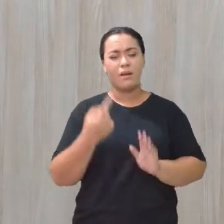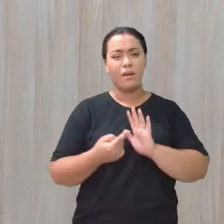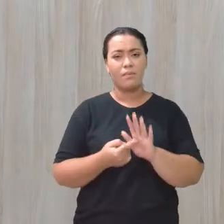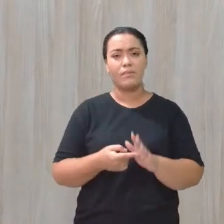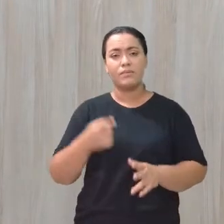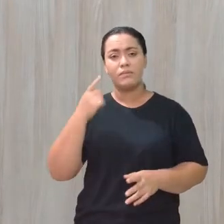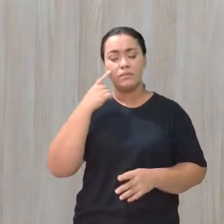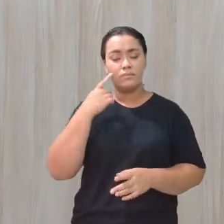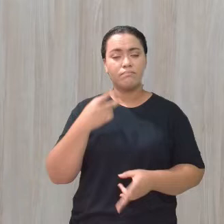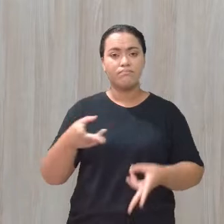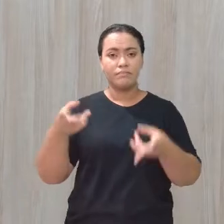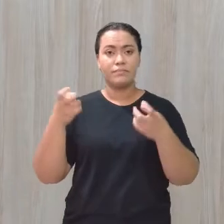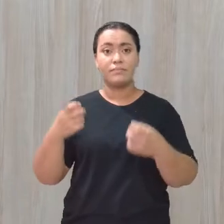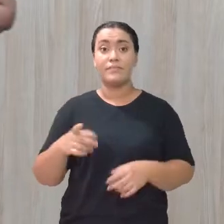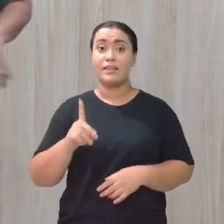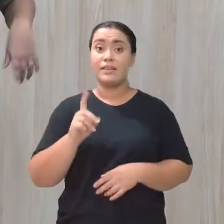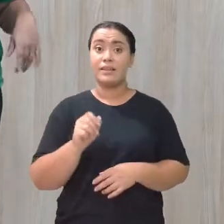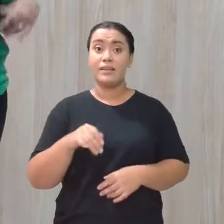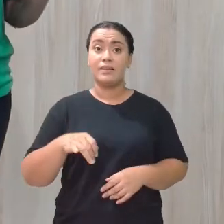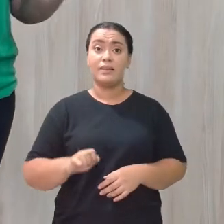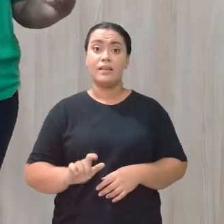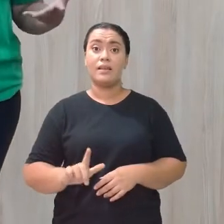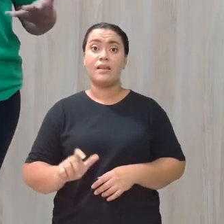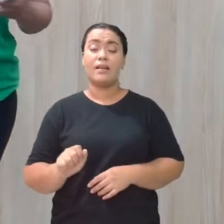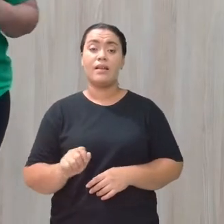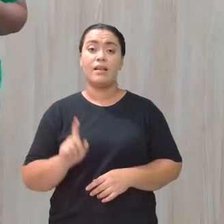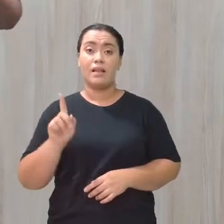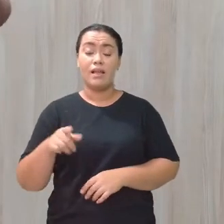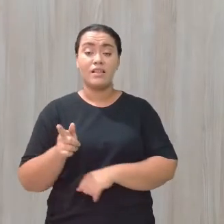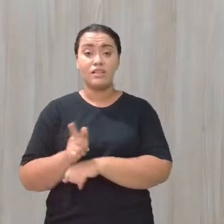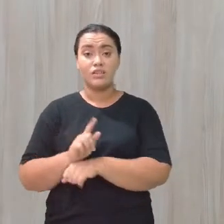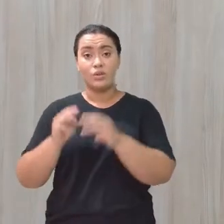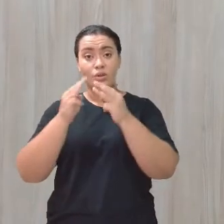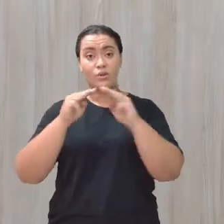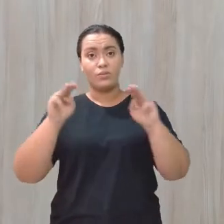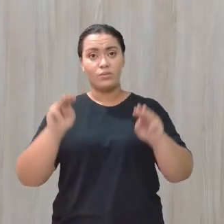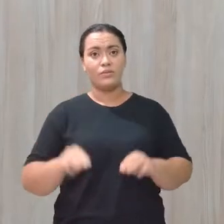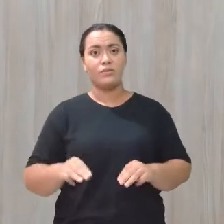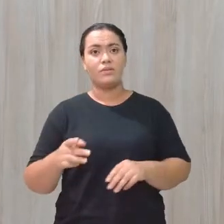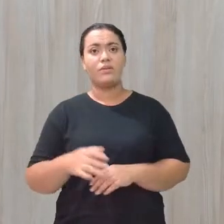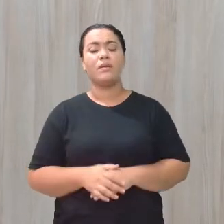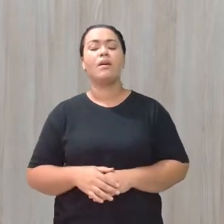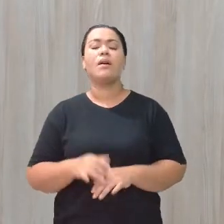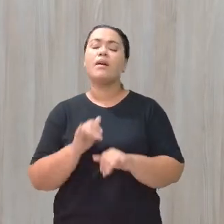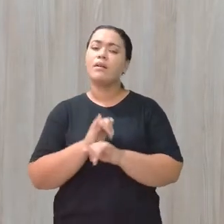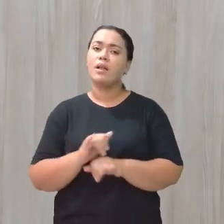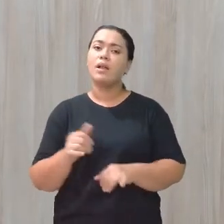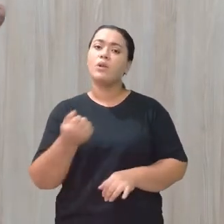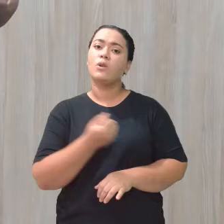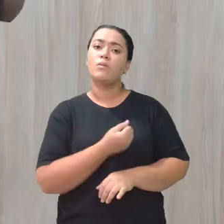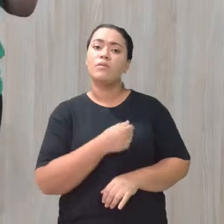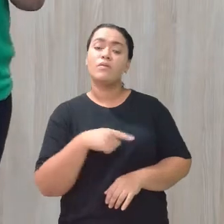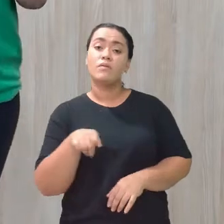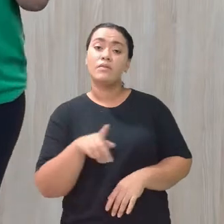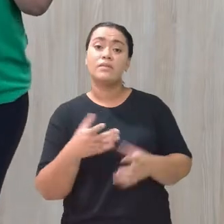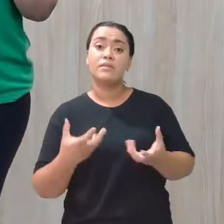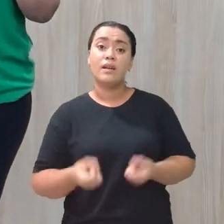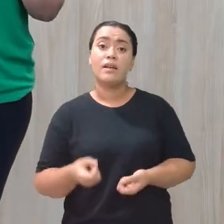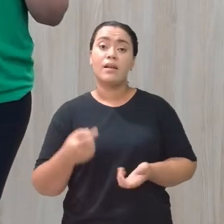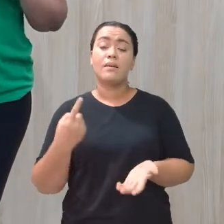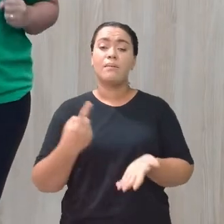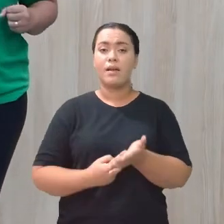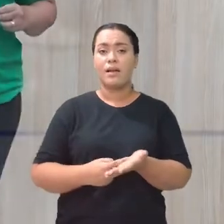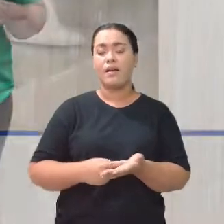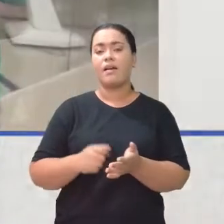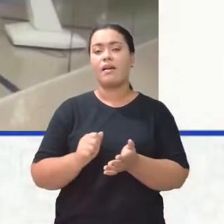escuta atentamente, porque Daniela, a gestora do museu, vai dar o telefone para caso vocês queiram aí agendar uma